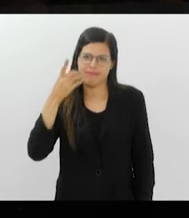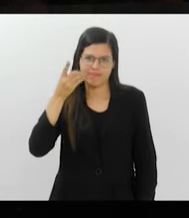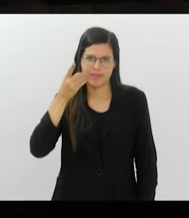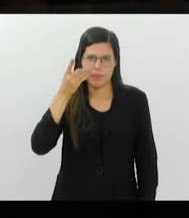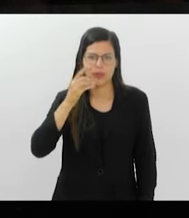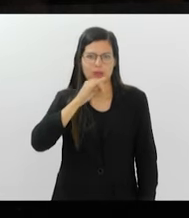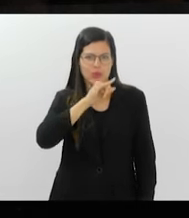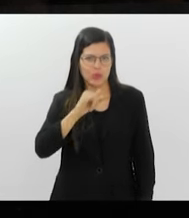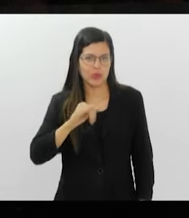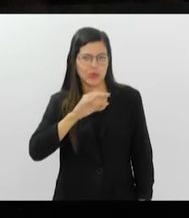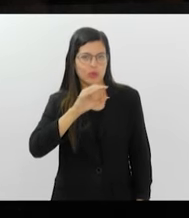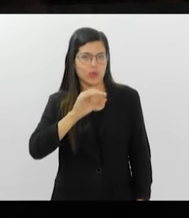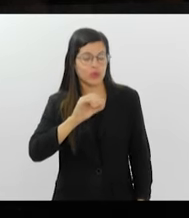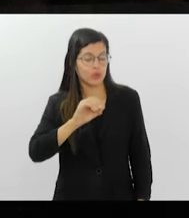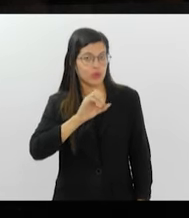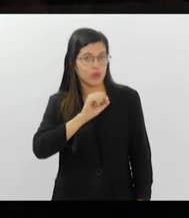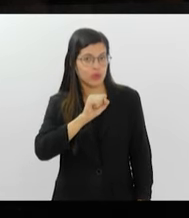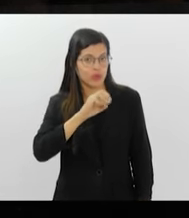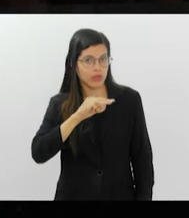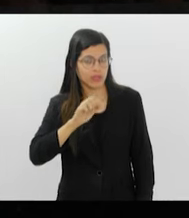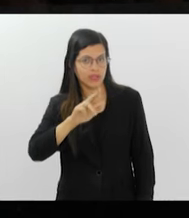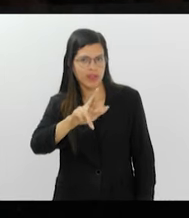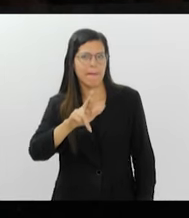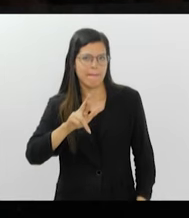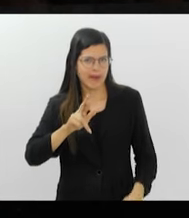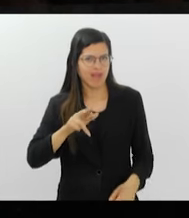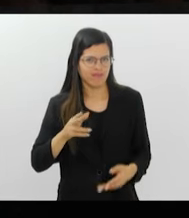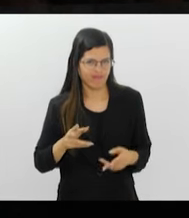estou no balanço geral.